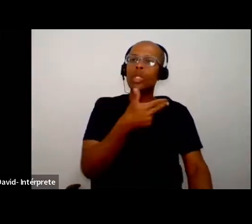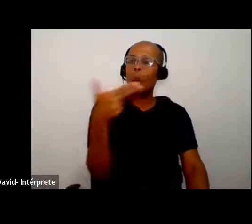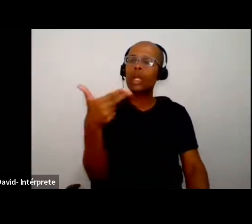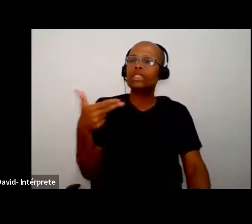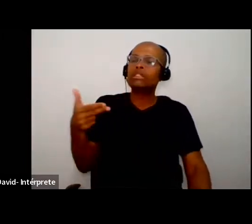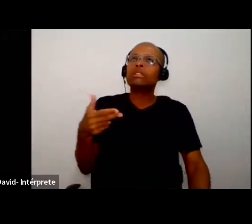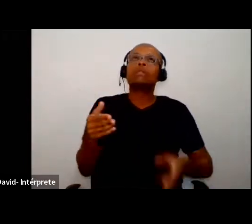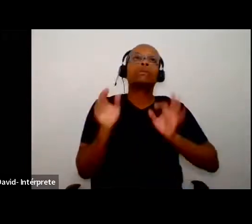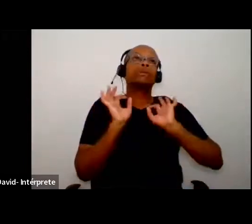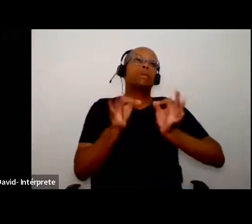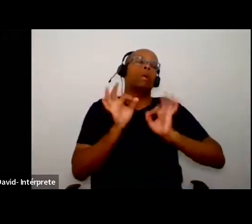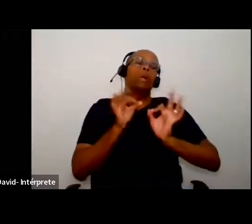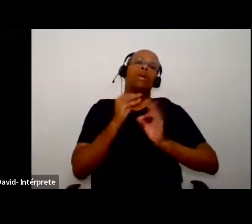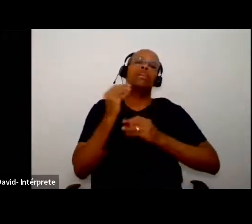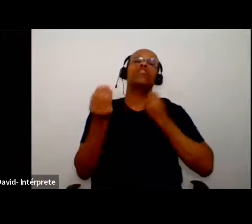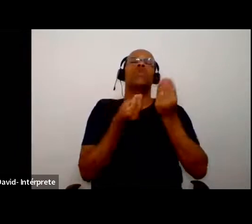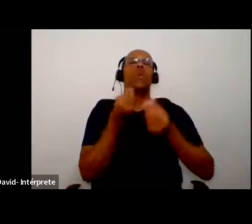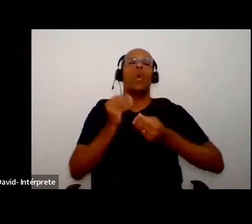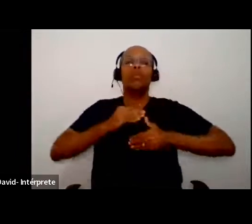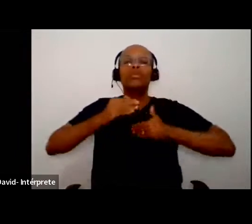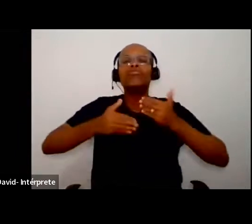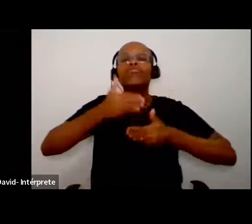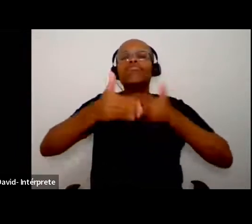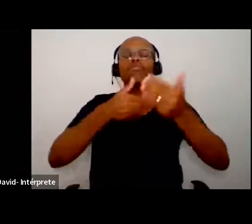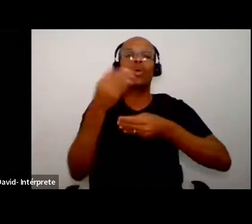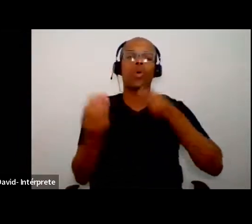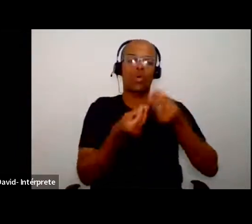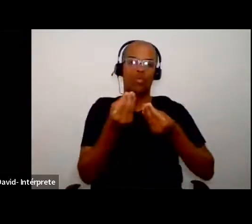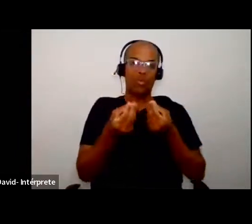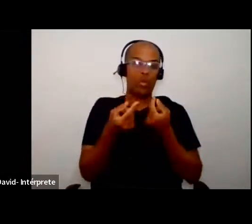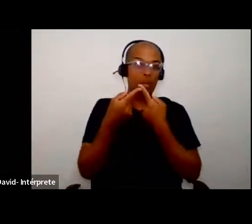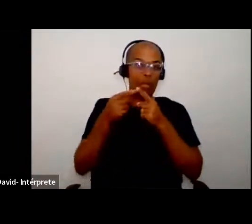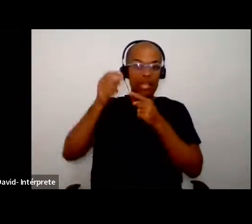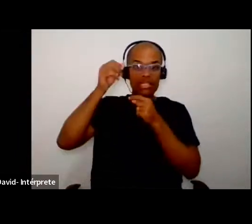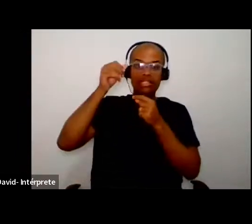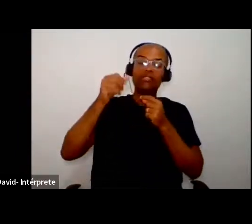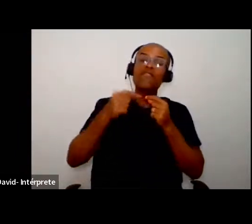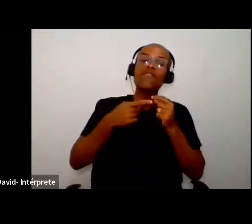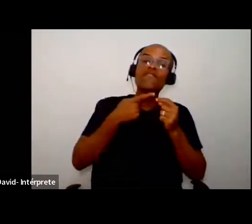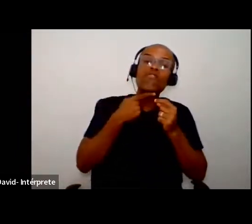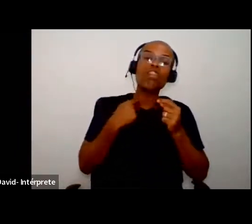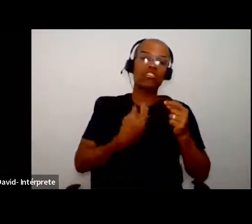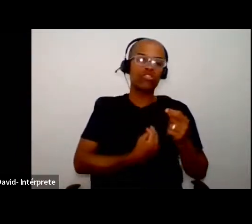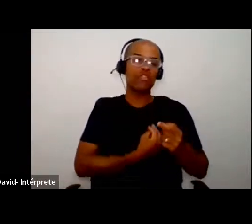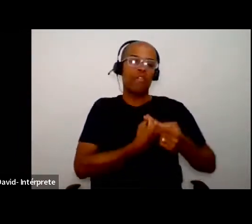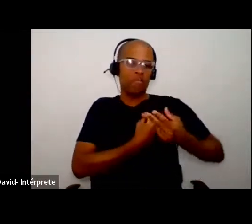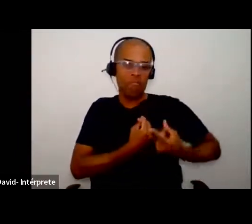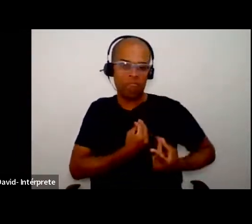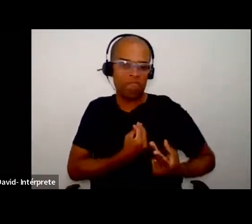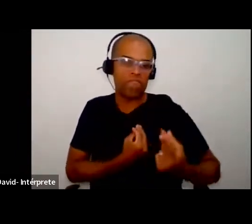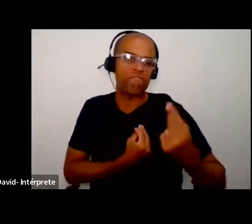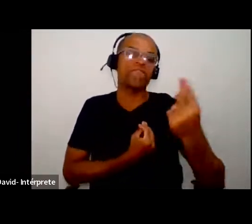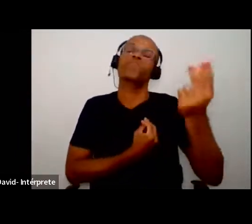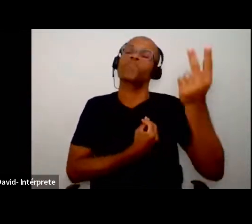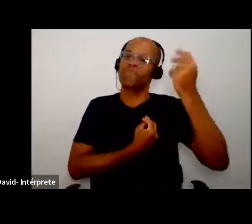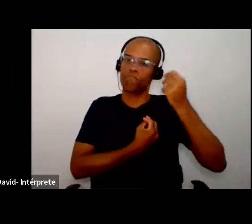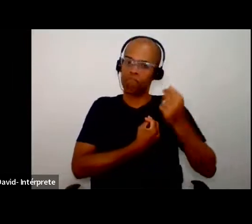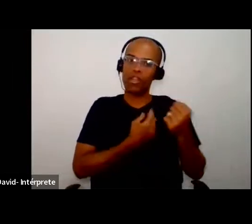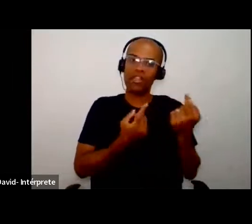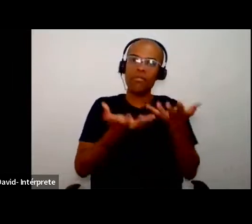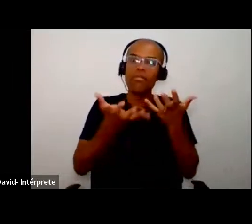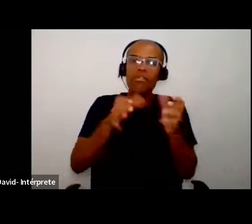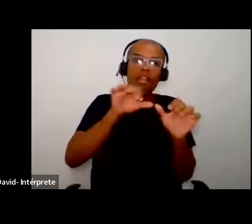fazer para avançar, sem perder a vontade de viver e de buscar mudanças